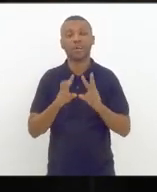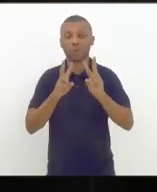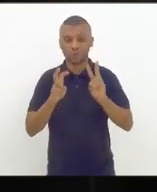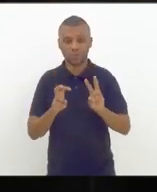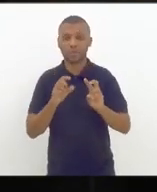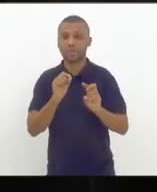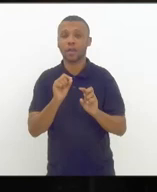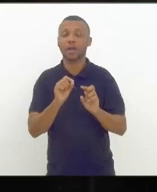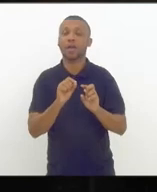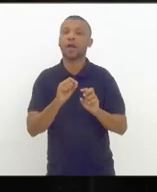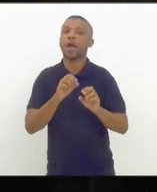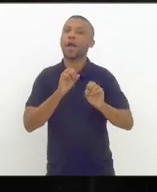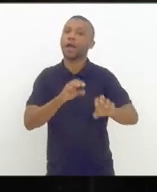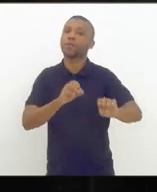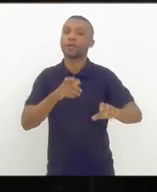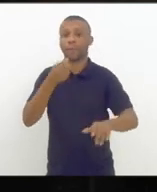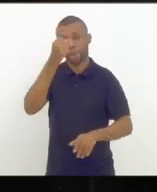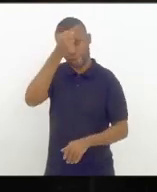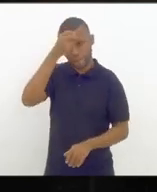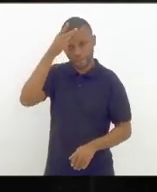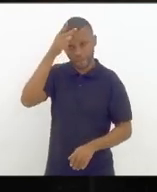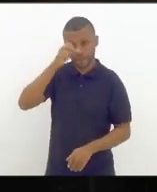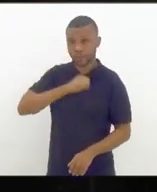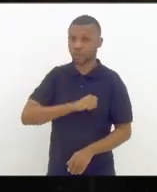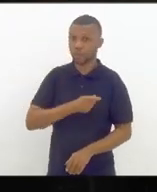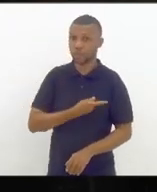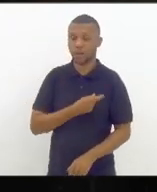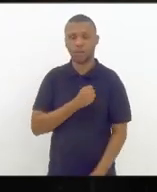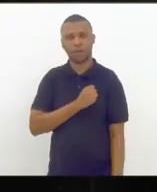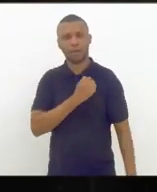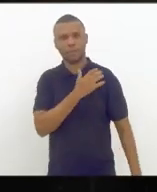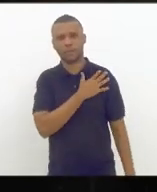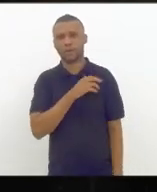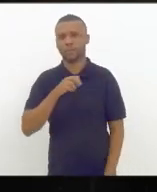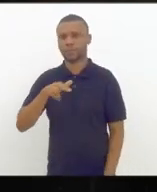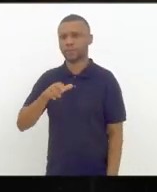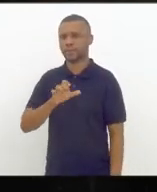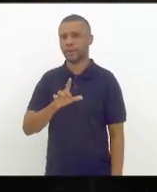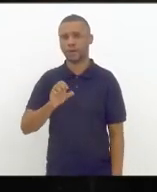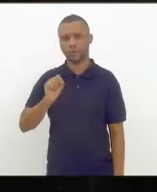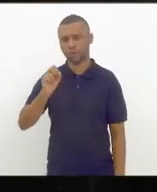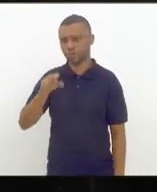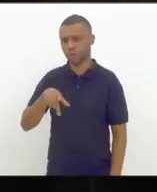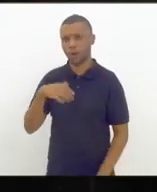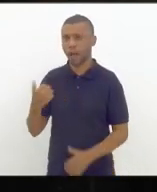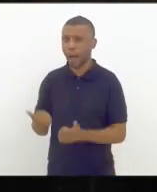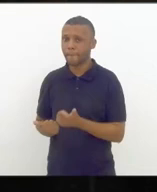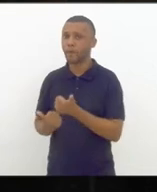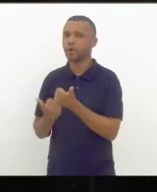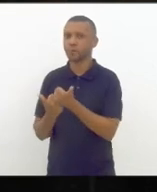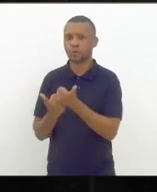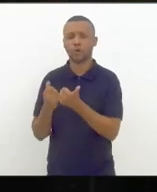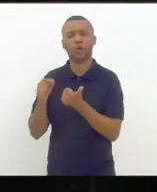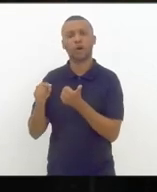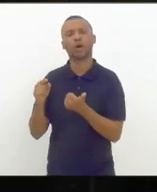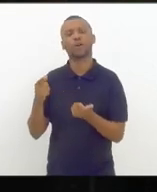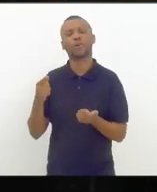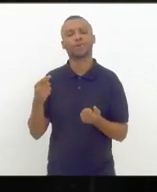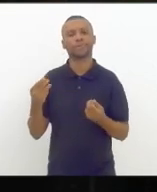o prefeito de São Gonçalo Capitão Nelson é apoiador enfim apoiador